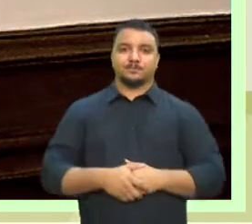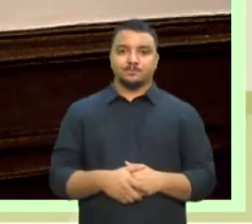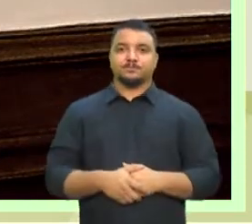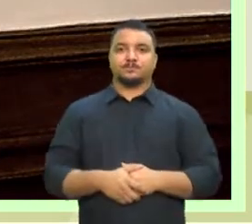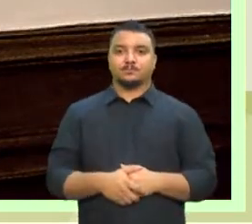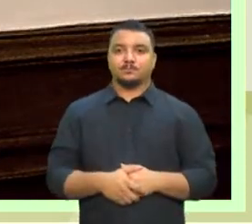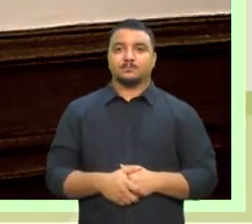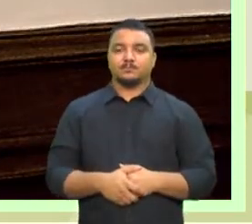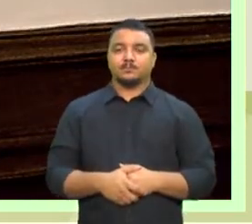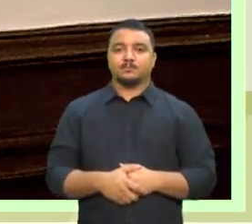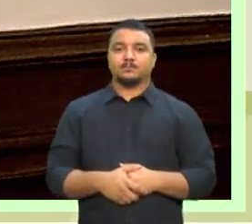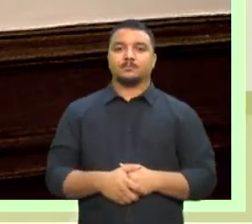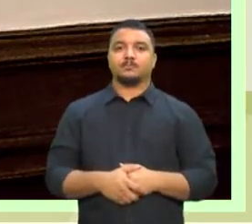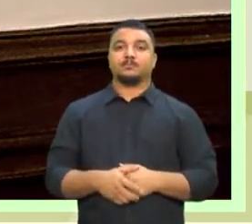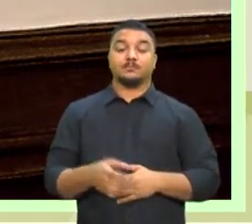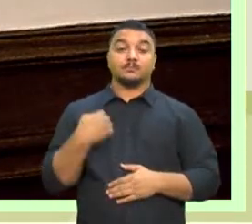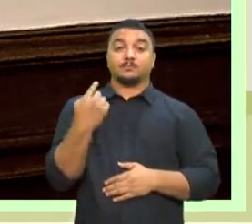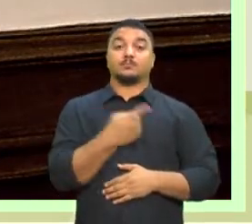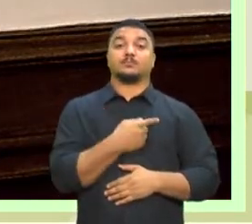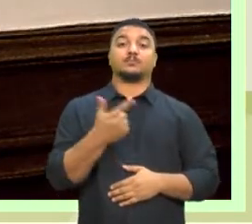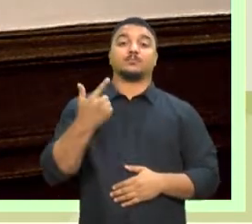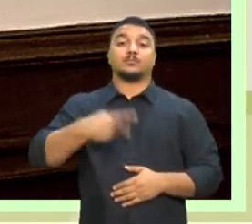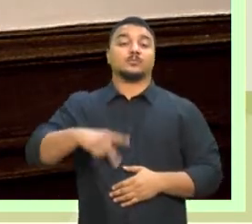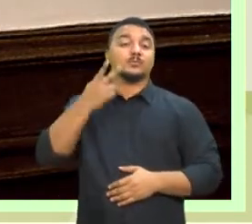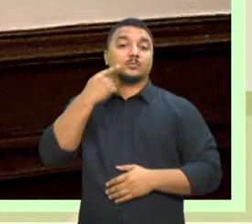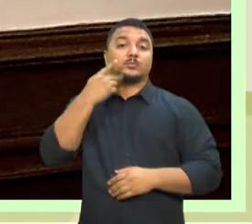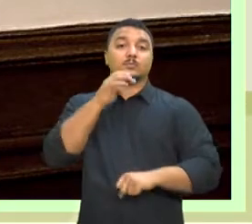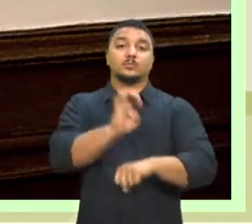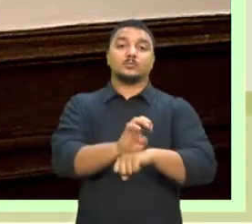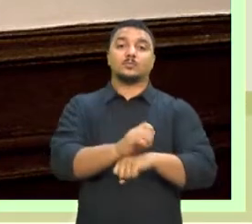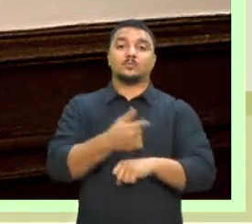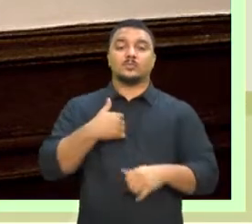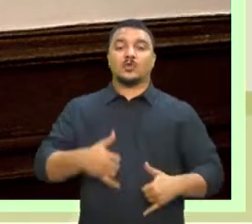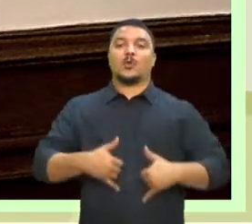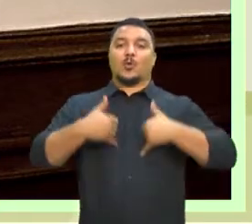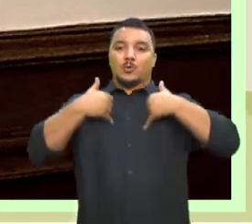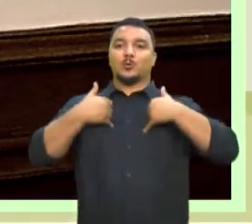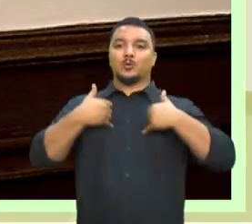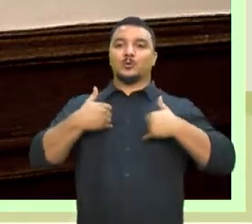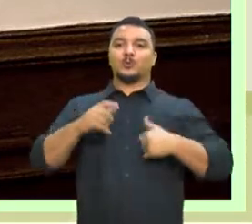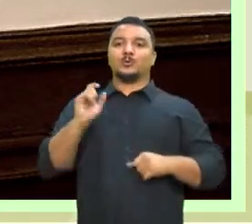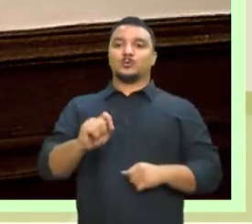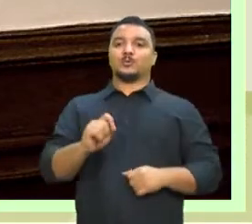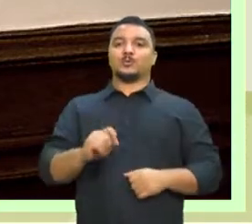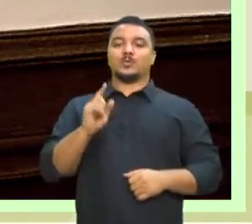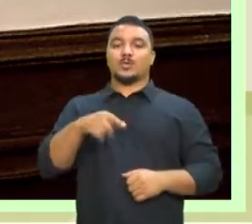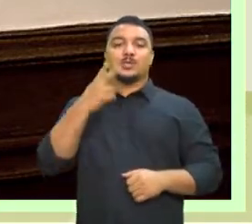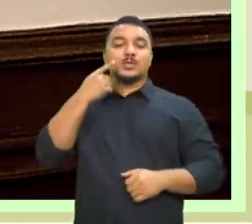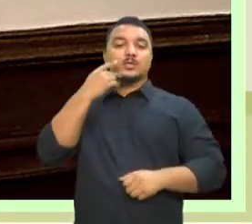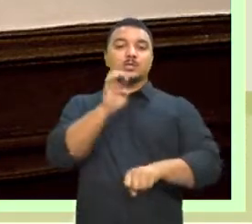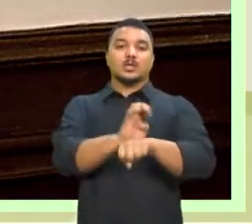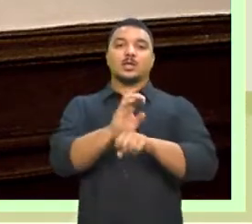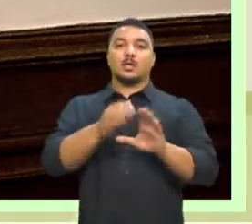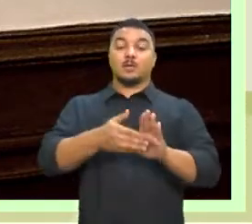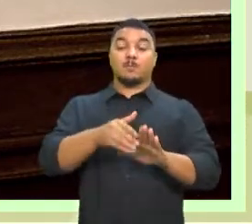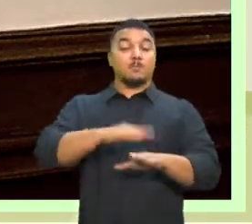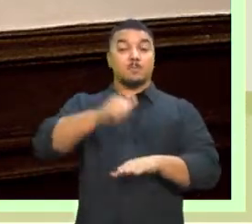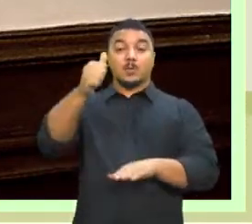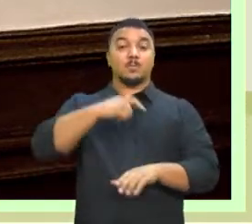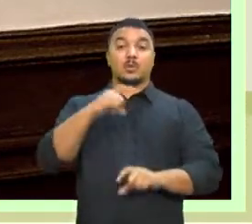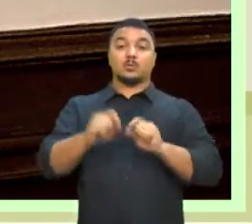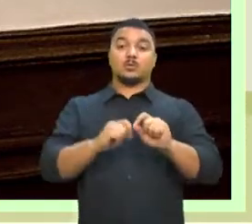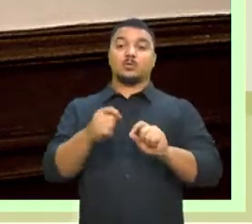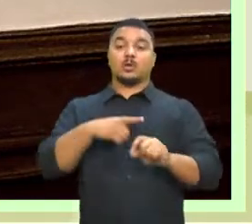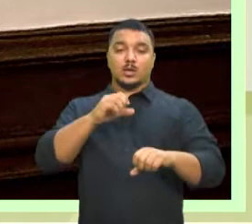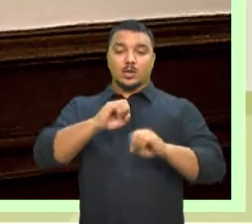e difundido. A gente, no Ceará, que a gente se orgulha muito, por exemplo, do Ceará ser o primeiro local, lugar na